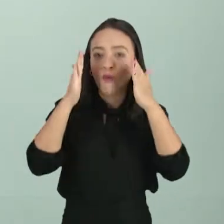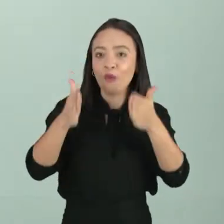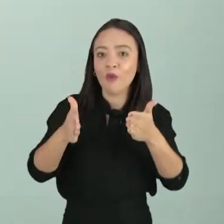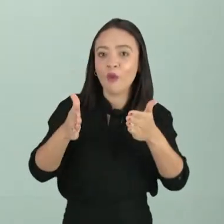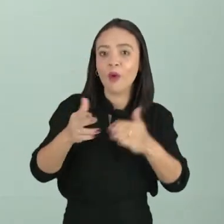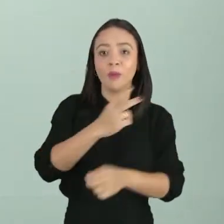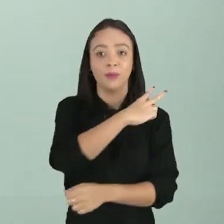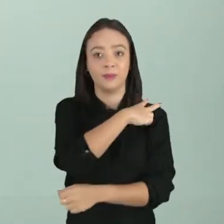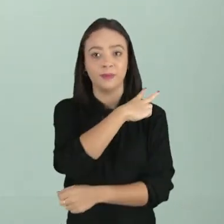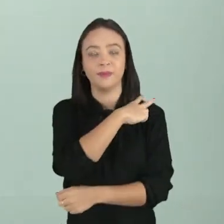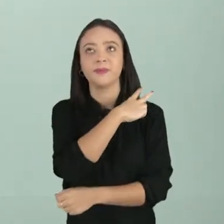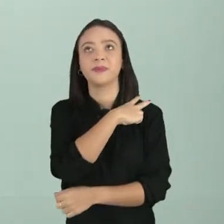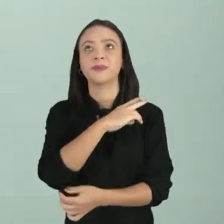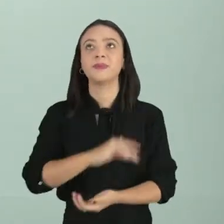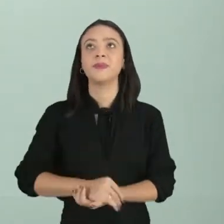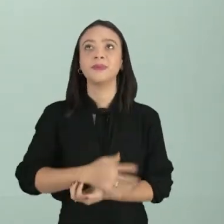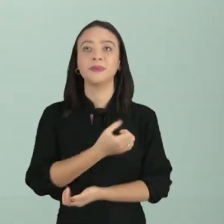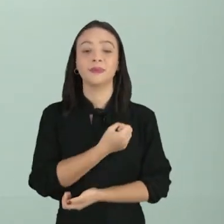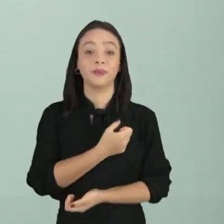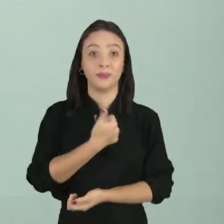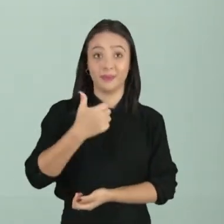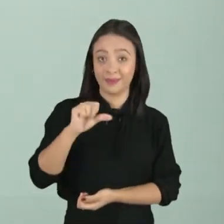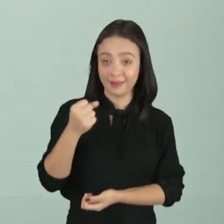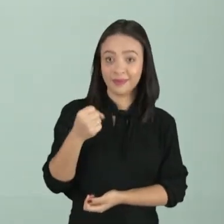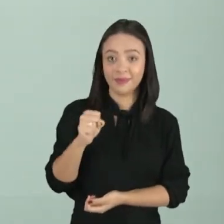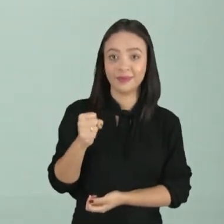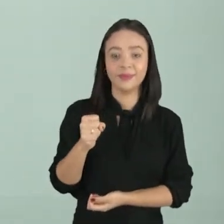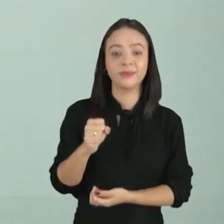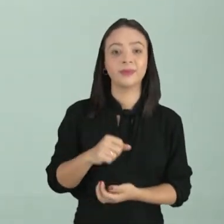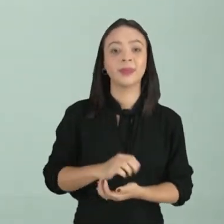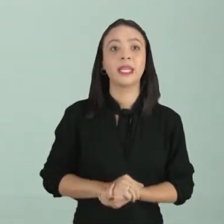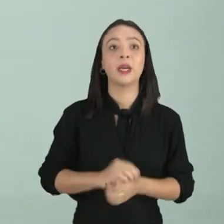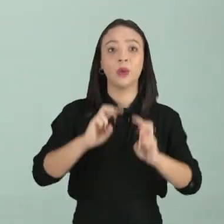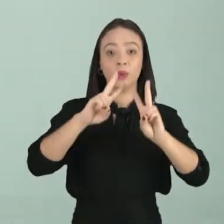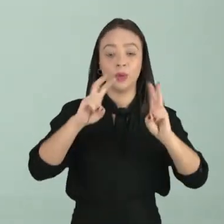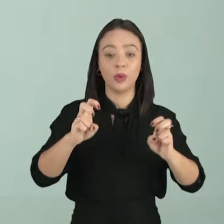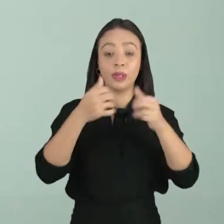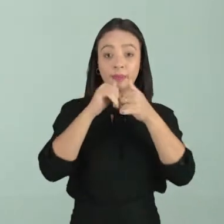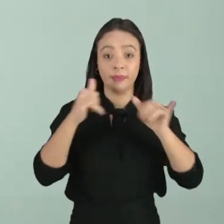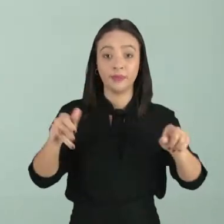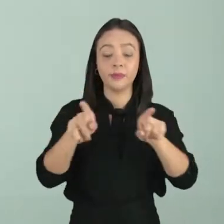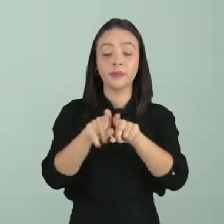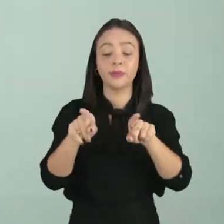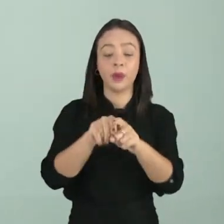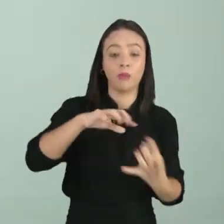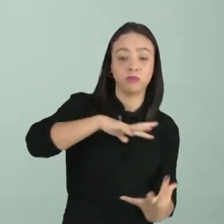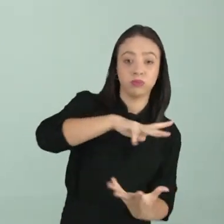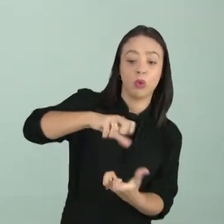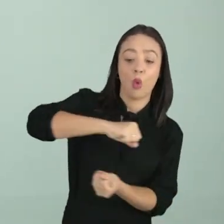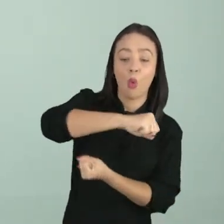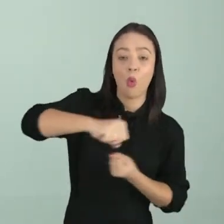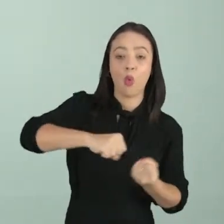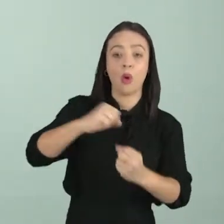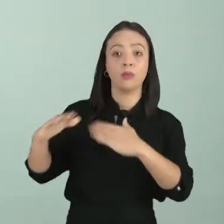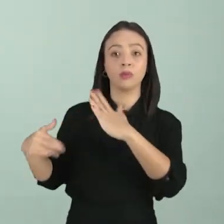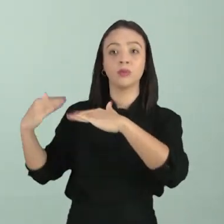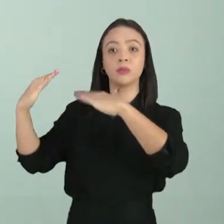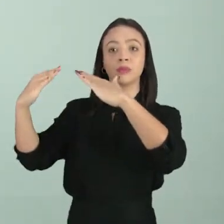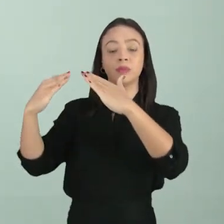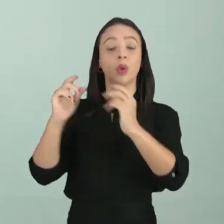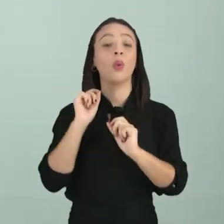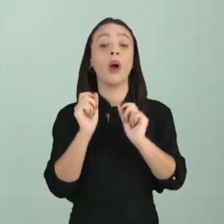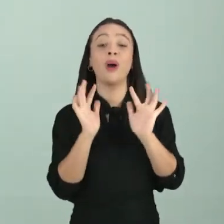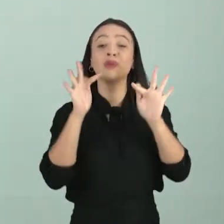aí para o segundo ano. Estamos na aula de número 18, com o tema de Energia e Desenvolvimento Sustentável. É a última